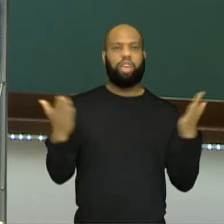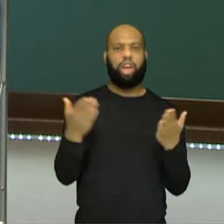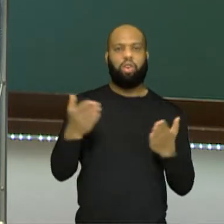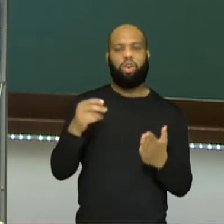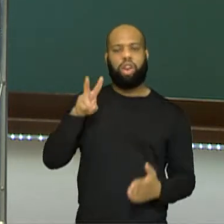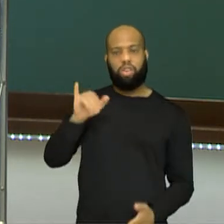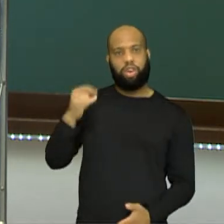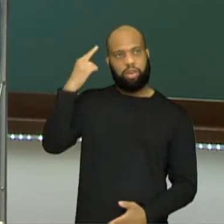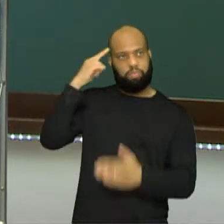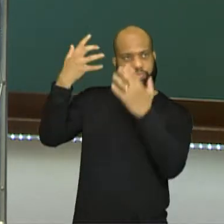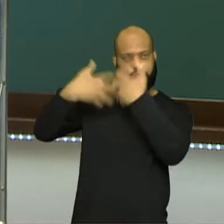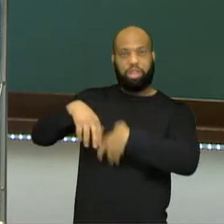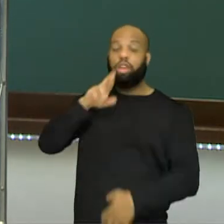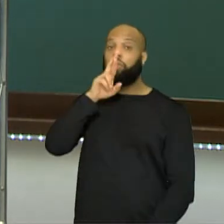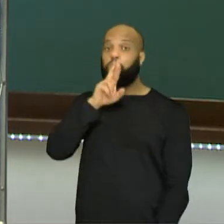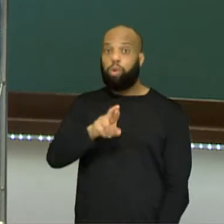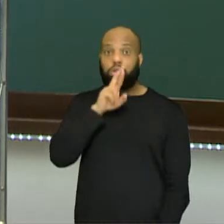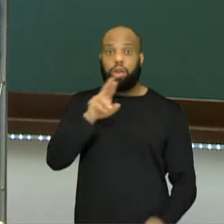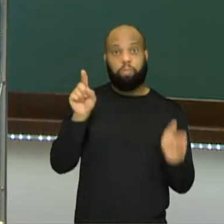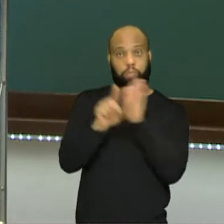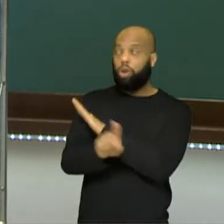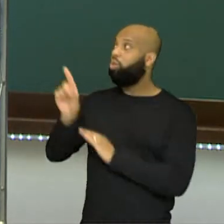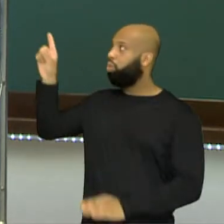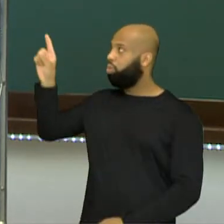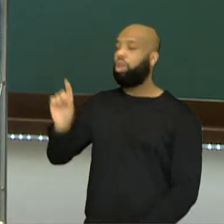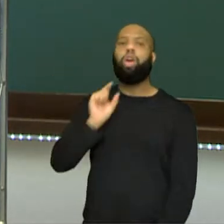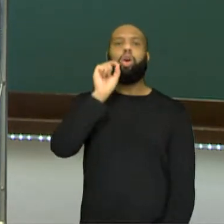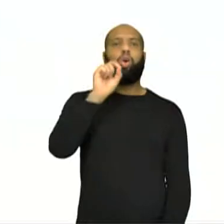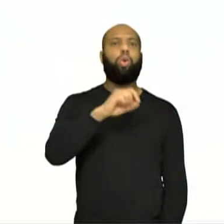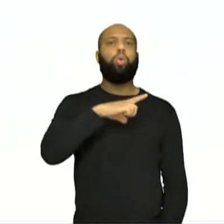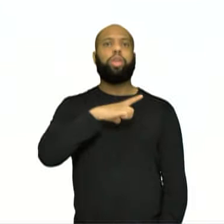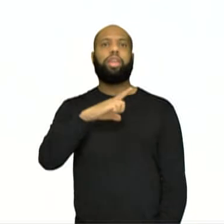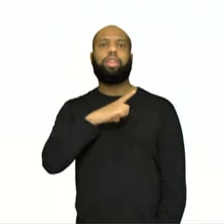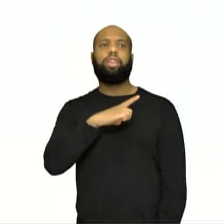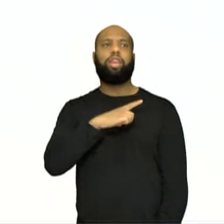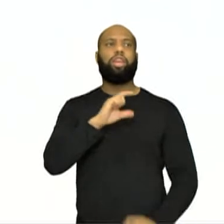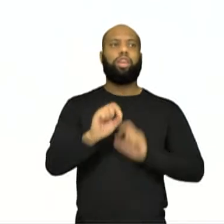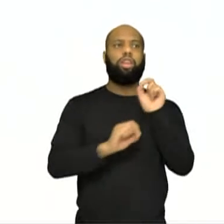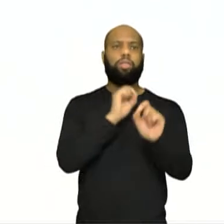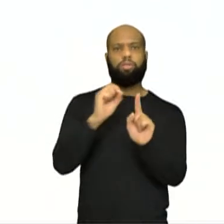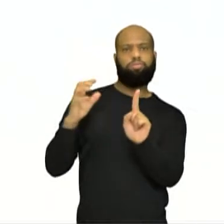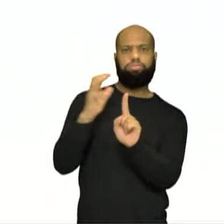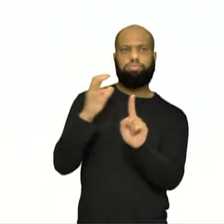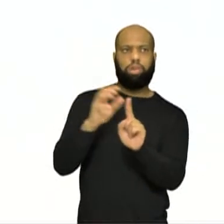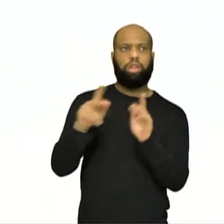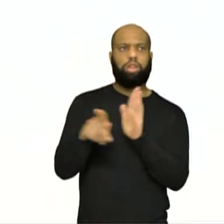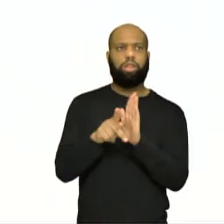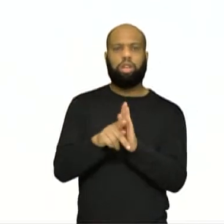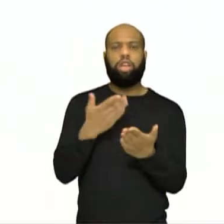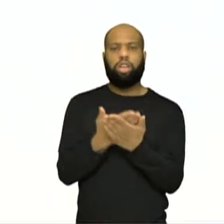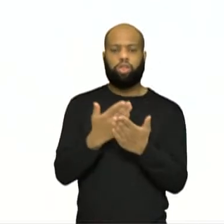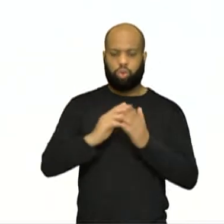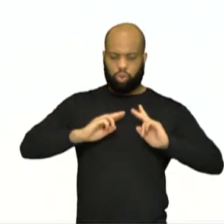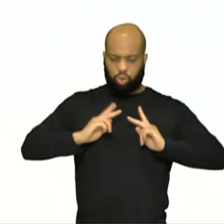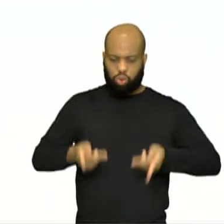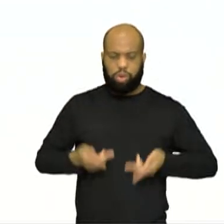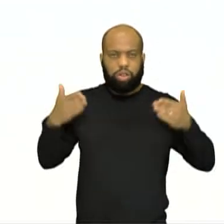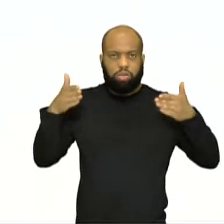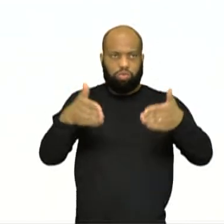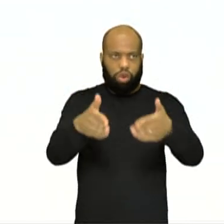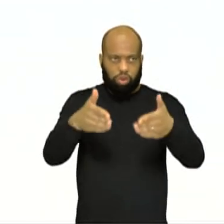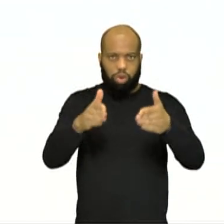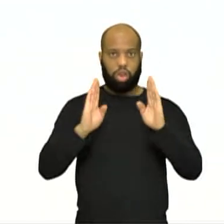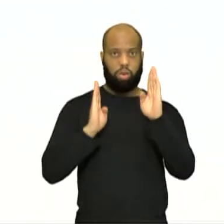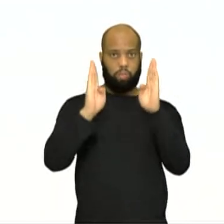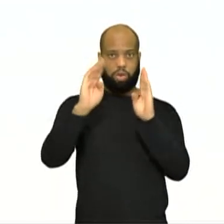um pouquinho para responder uma questão. Quais os impactos do antropocentrismo do período do Renascimento?